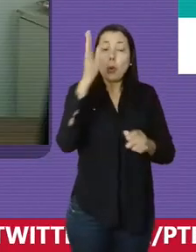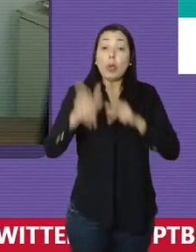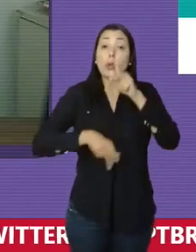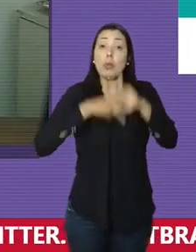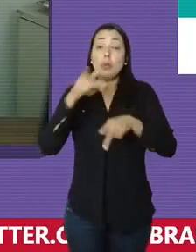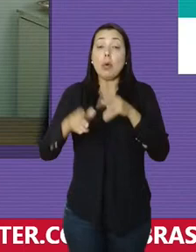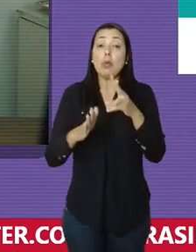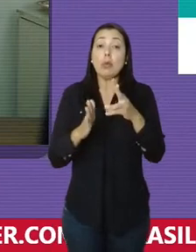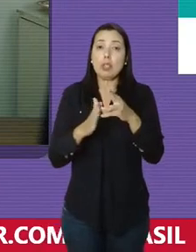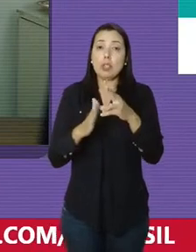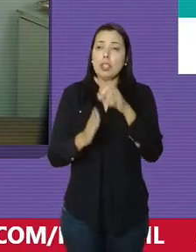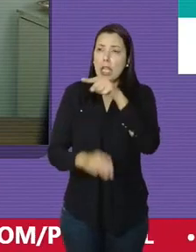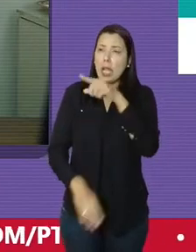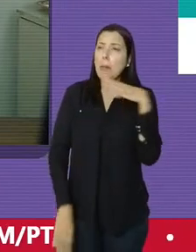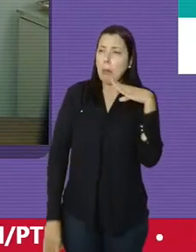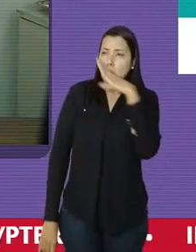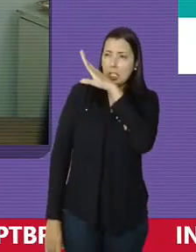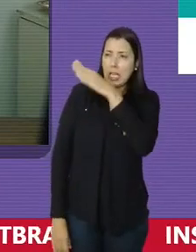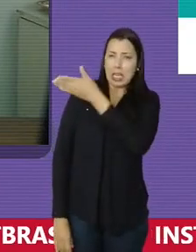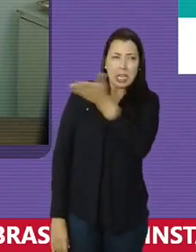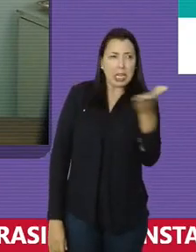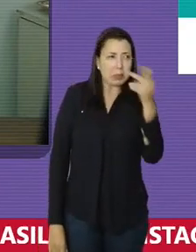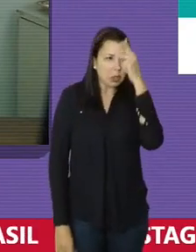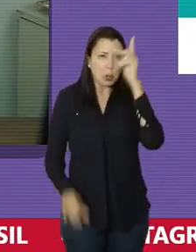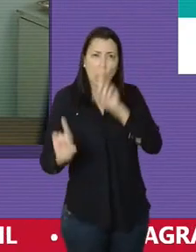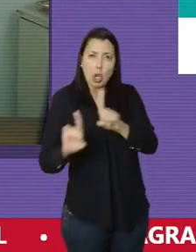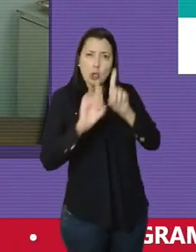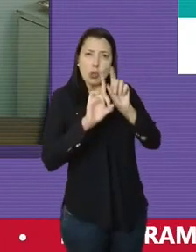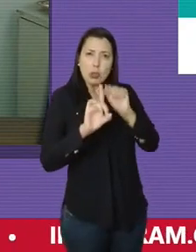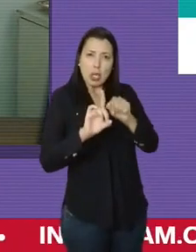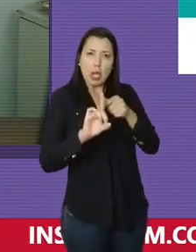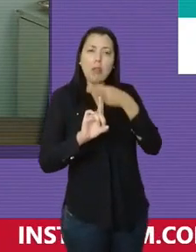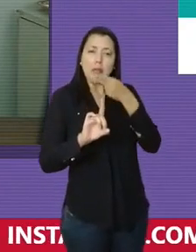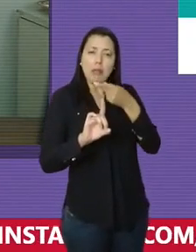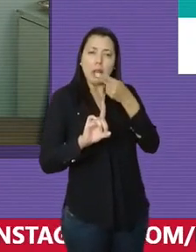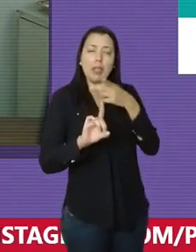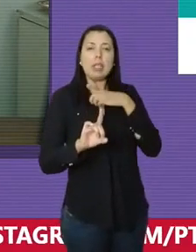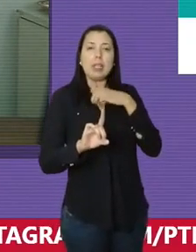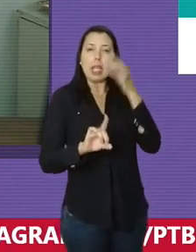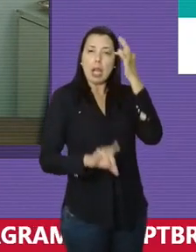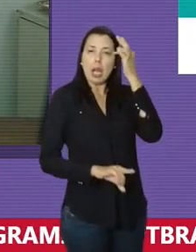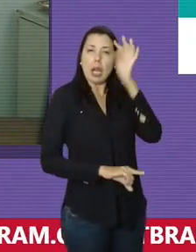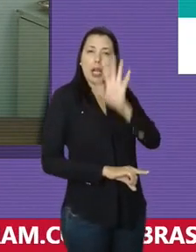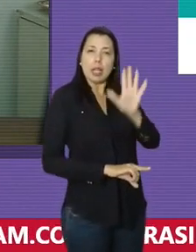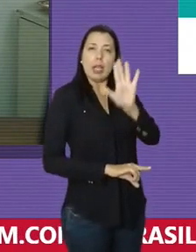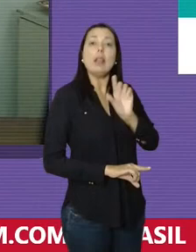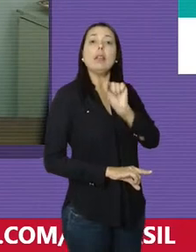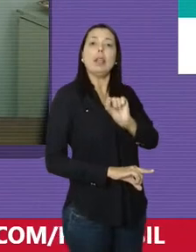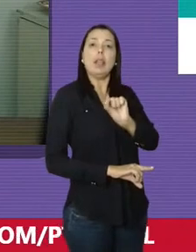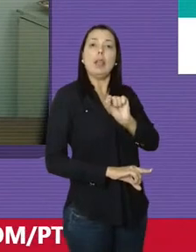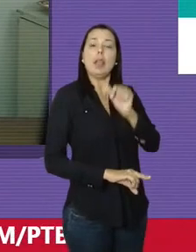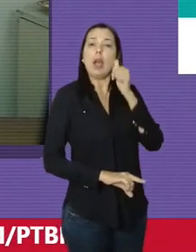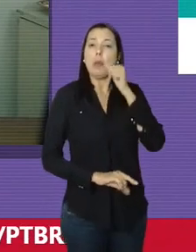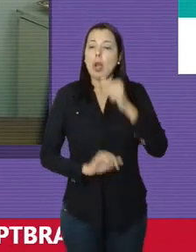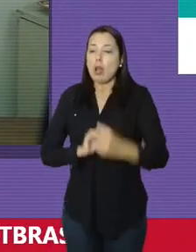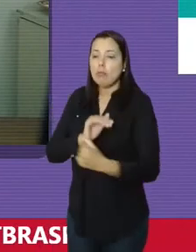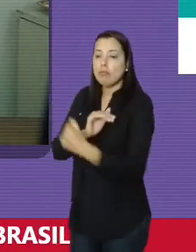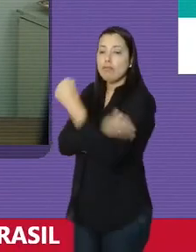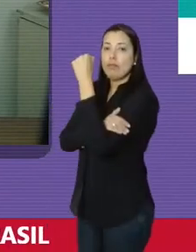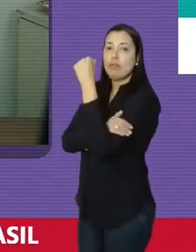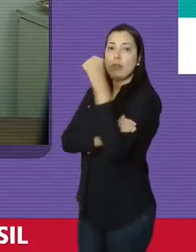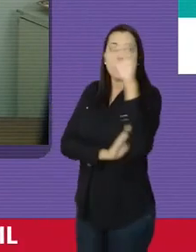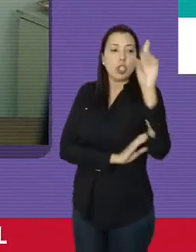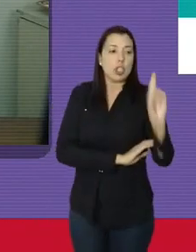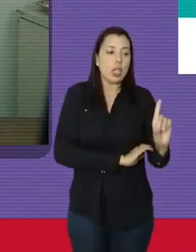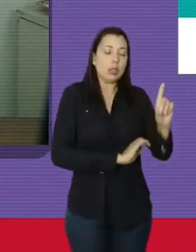indígenas. Bolsonaro e seus seguidores verbalizam as teses que identificam no feminismo aquilo que a direita